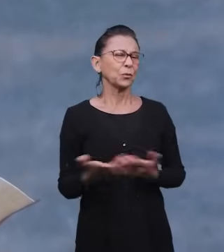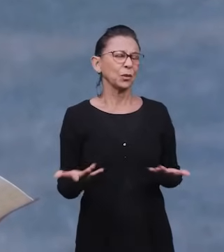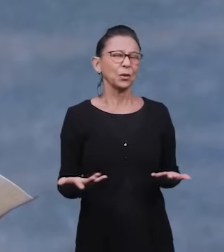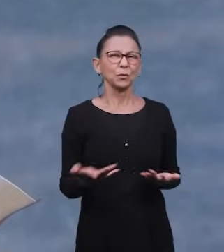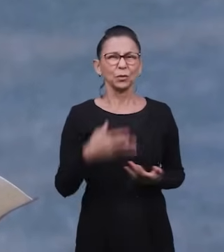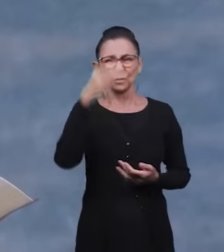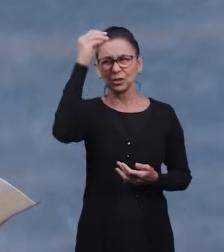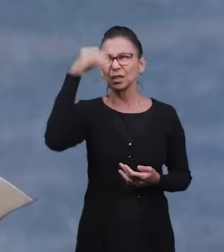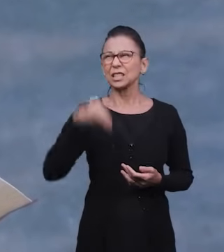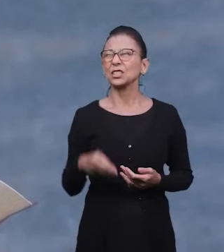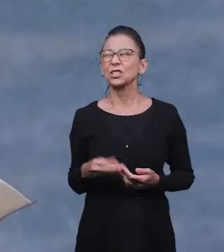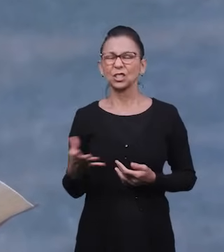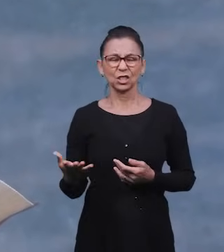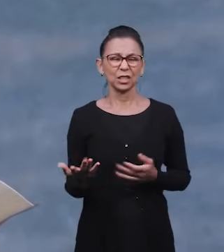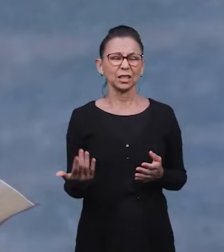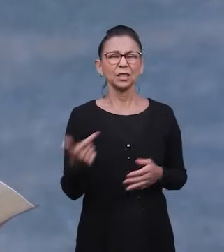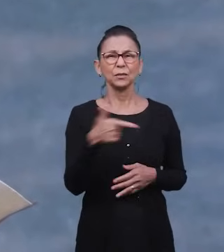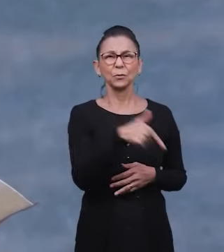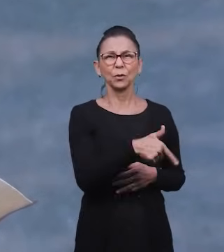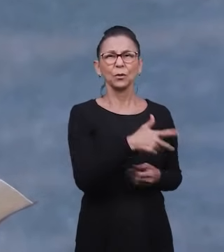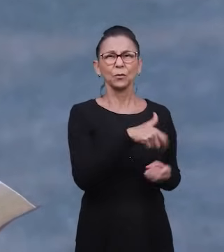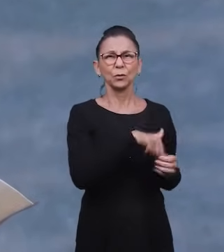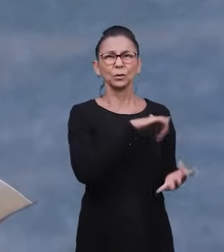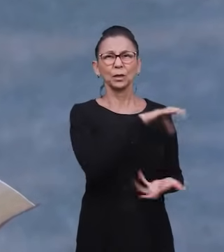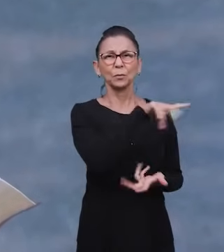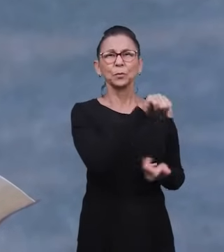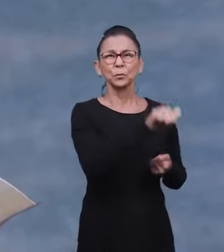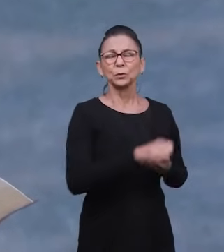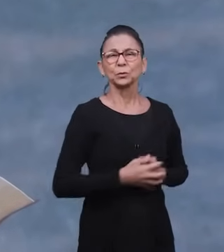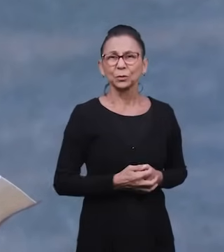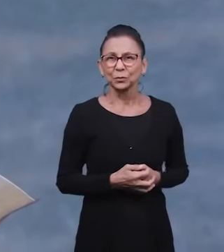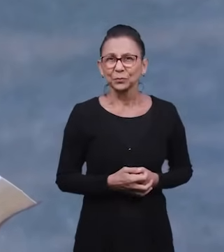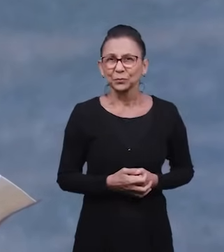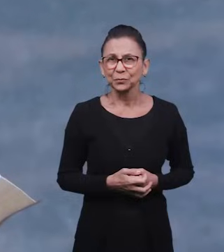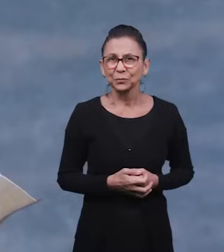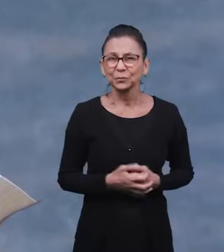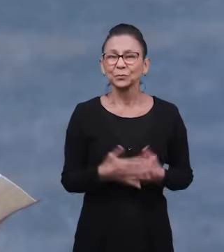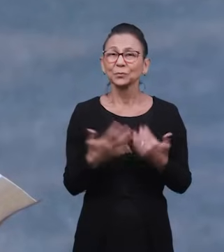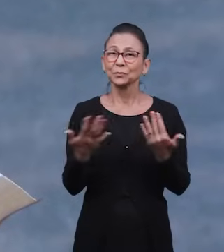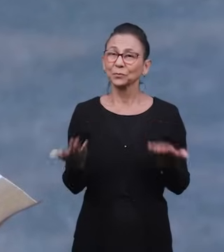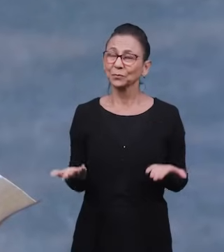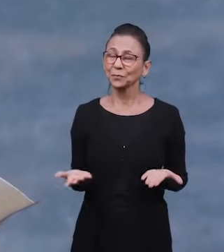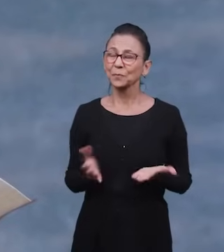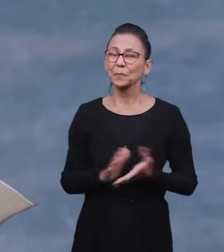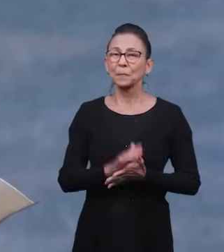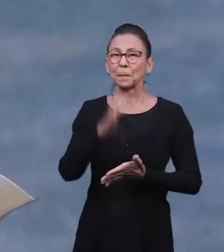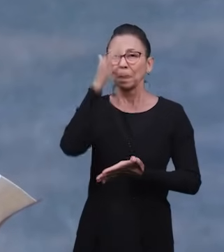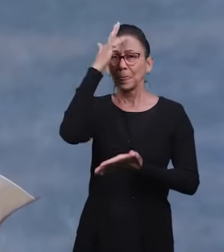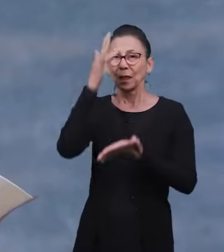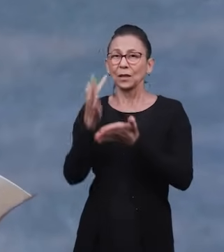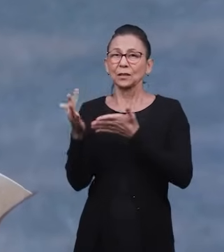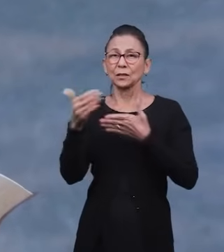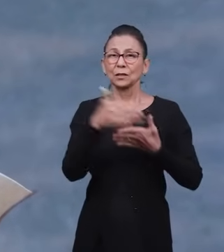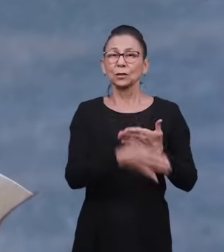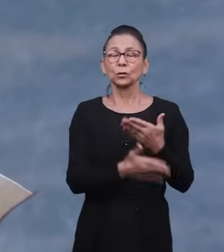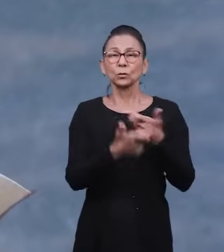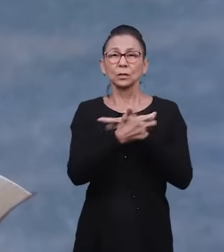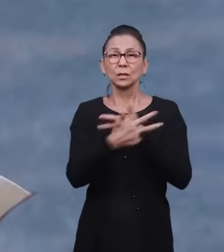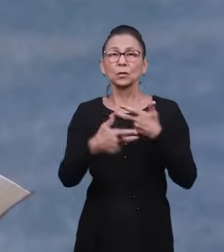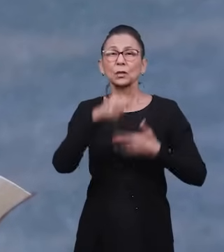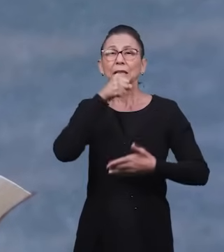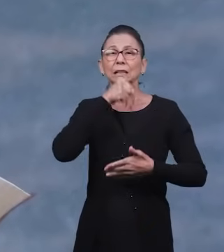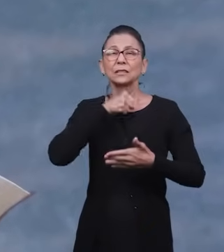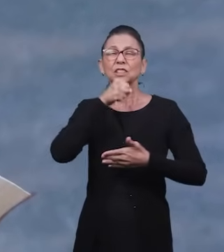força suficiente para levantar da sepultura e destruir aquele que nasceu de novo, aí vê o que? Vem a apostasia. São